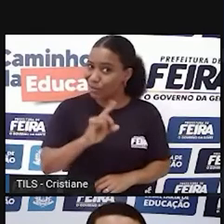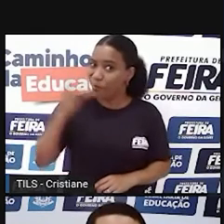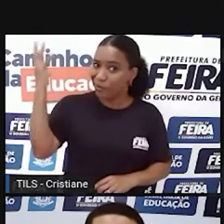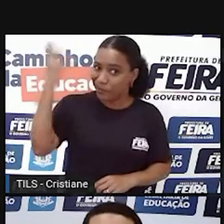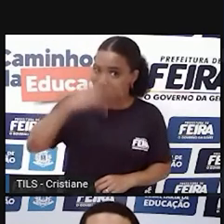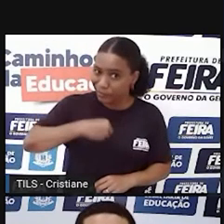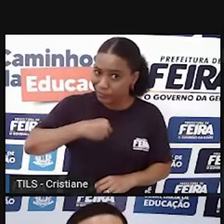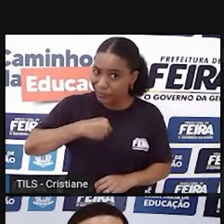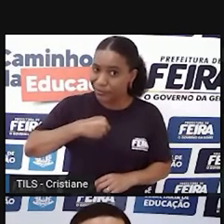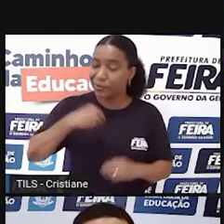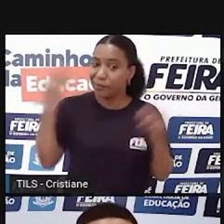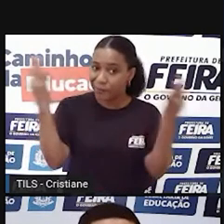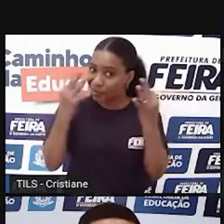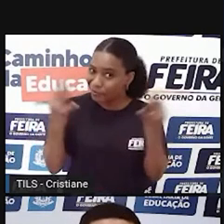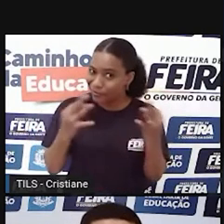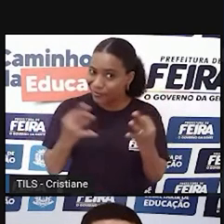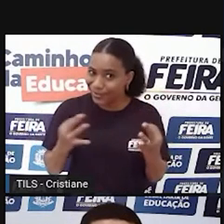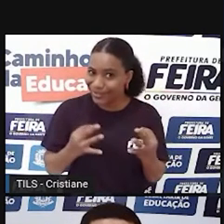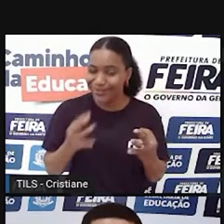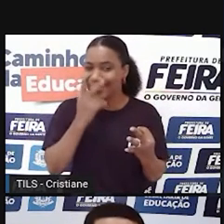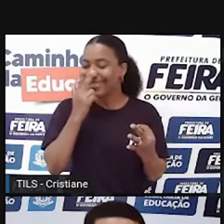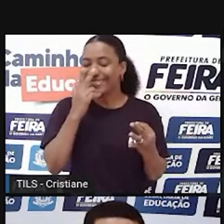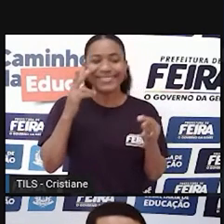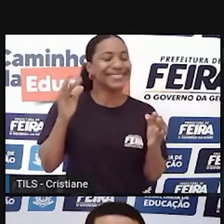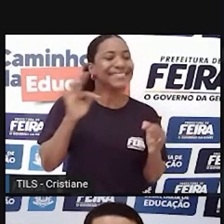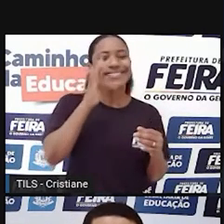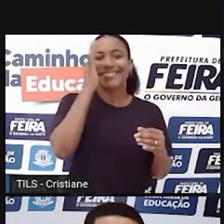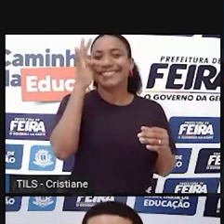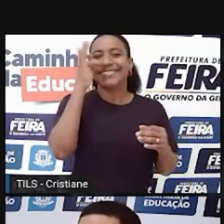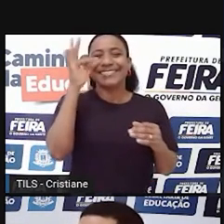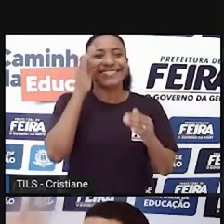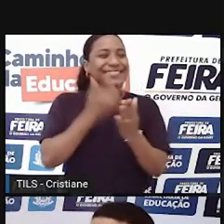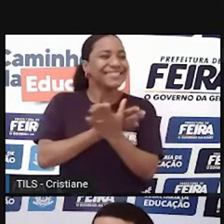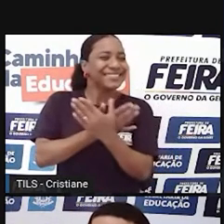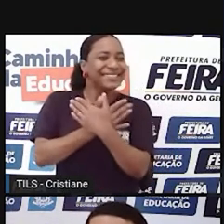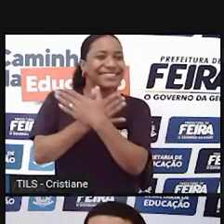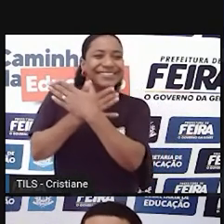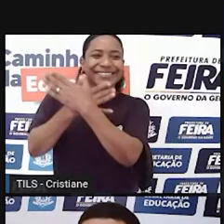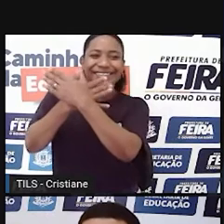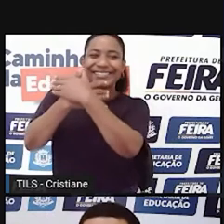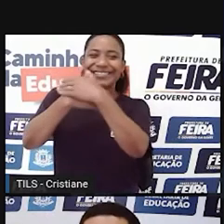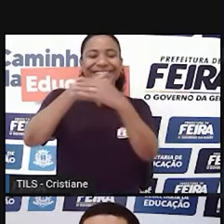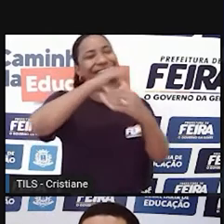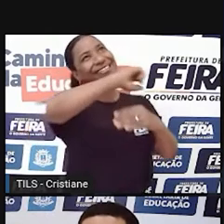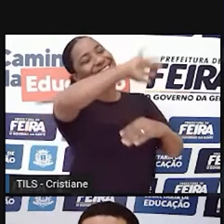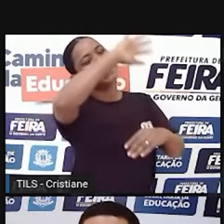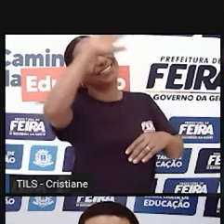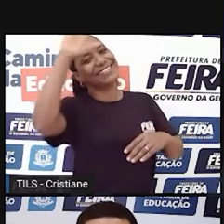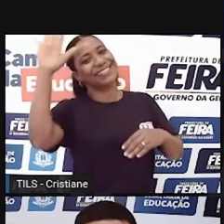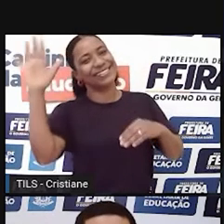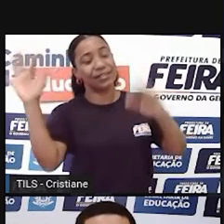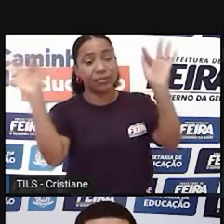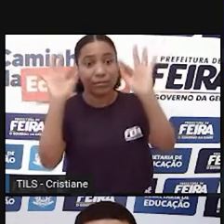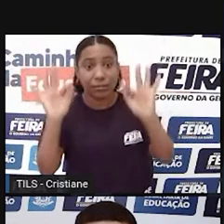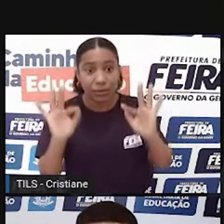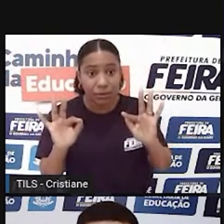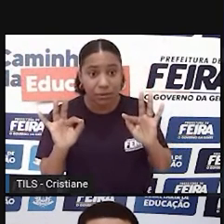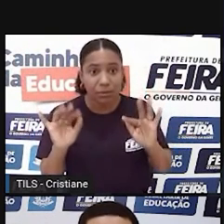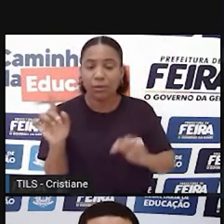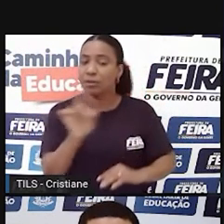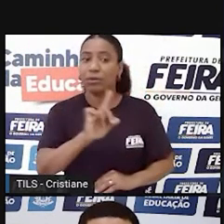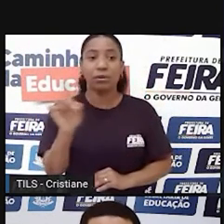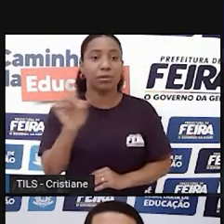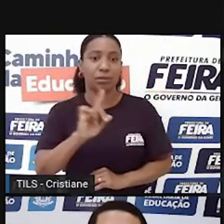tudo borboletas azuis voando, né, com arco-íris ao fundo. Não é. A gestação, ela é um momento muito